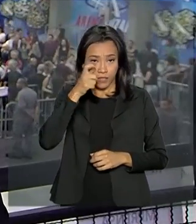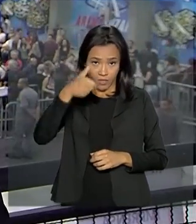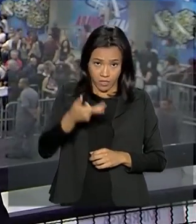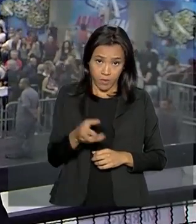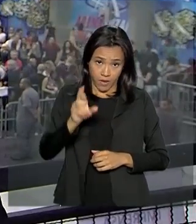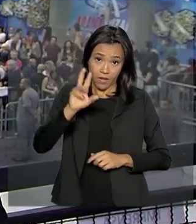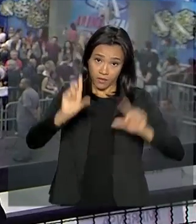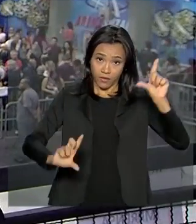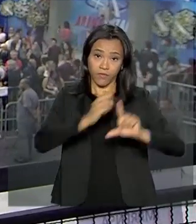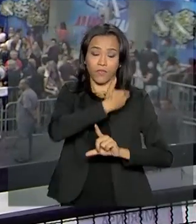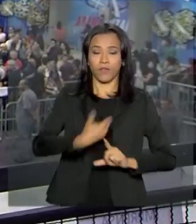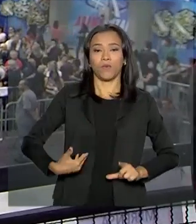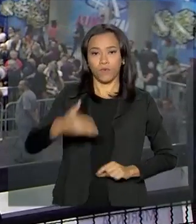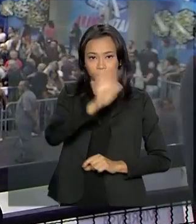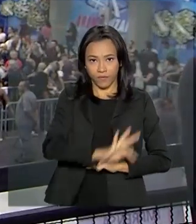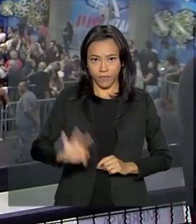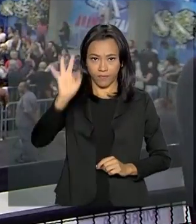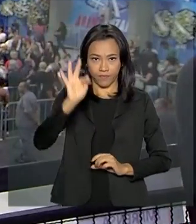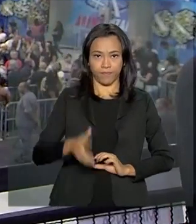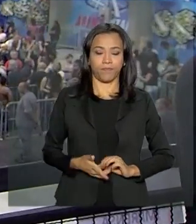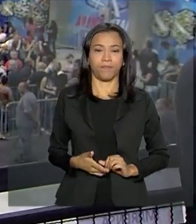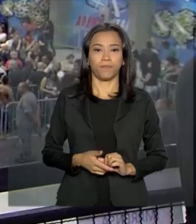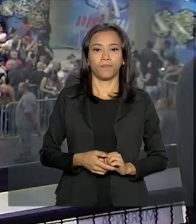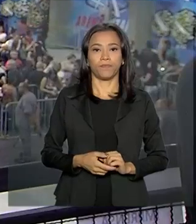NBR, a TV do Governo Federal.